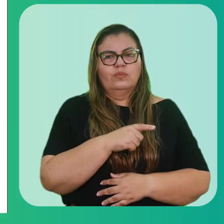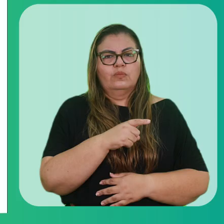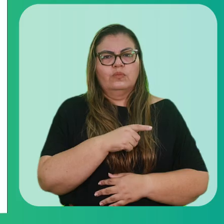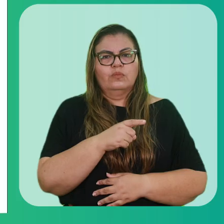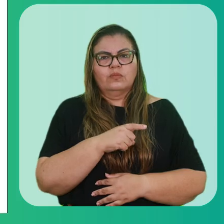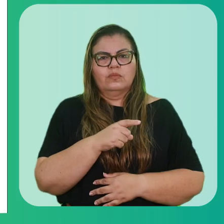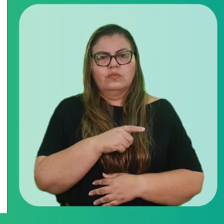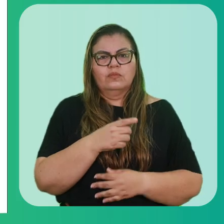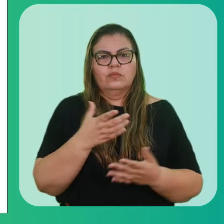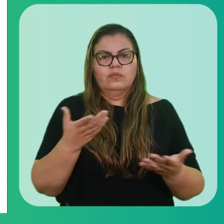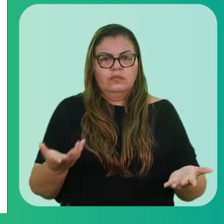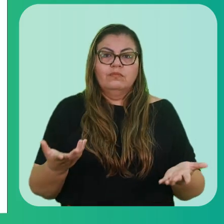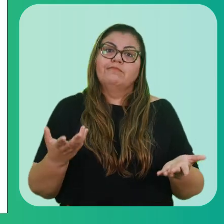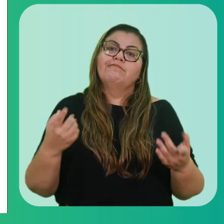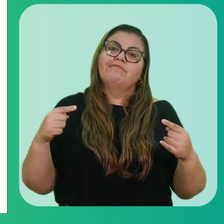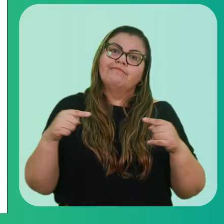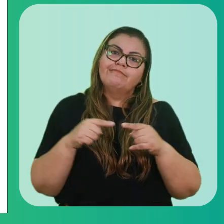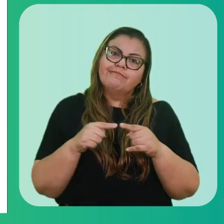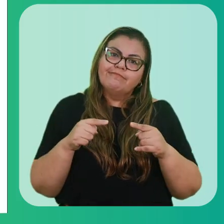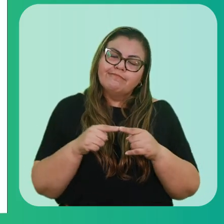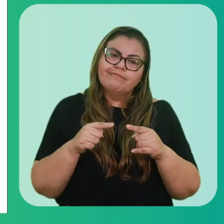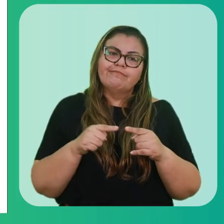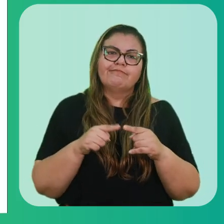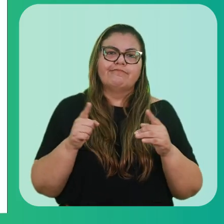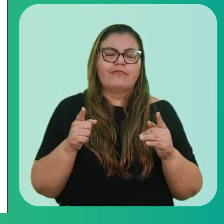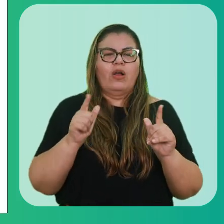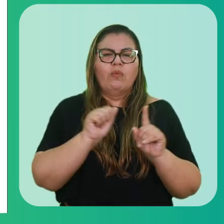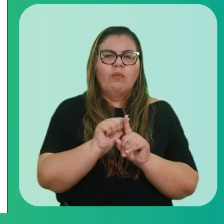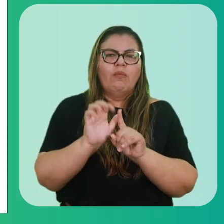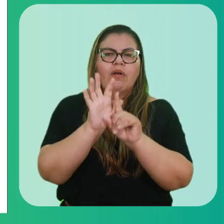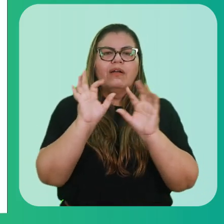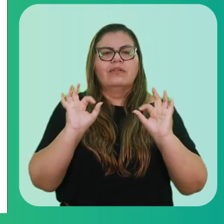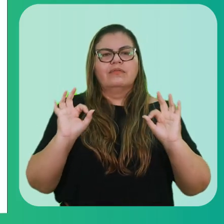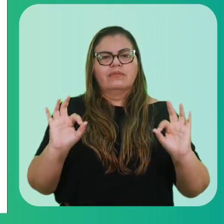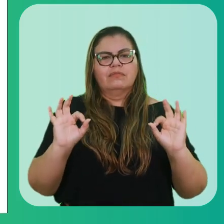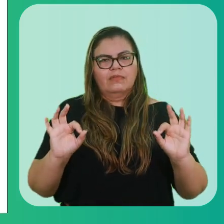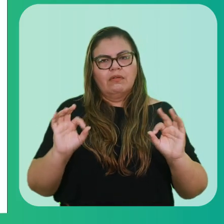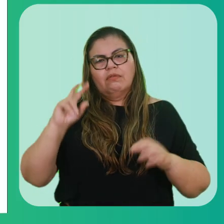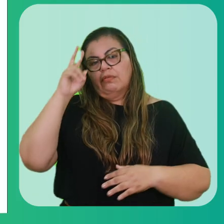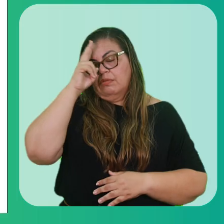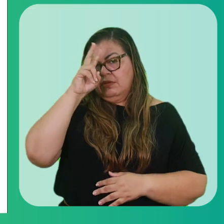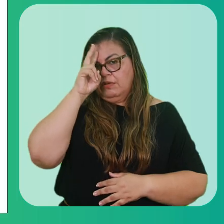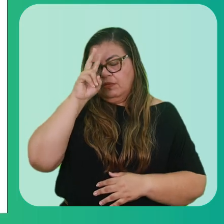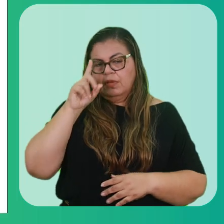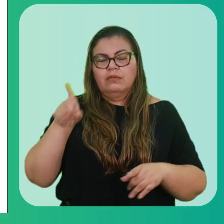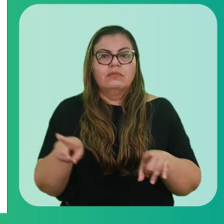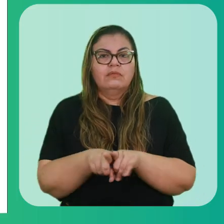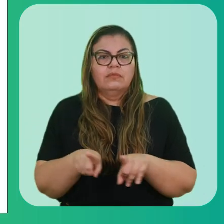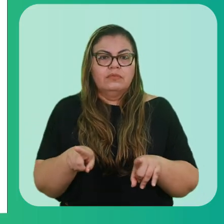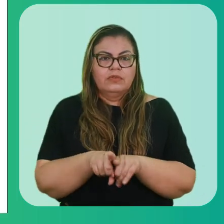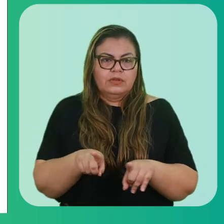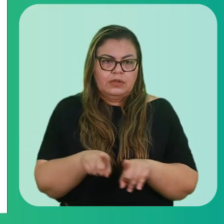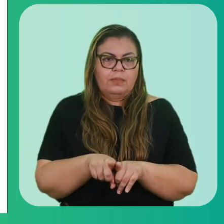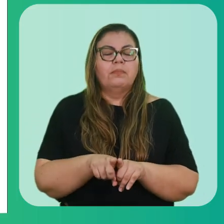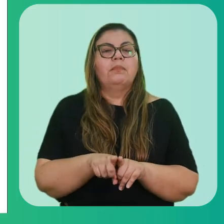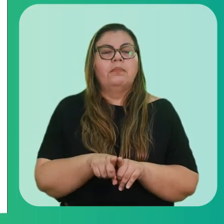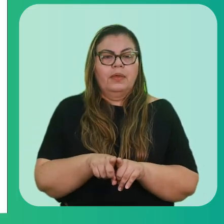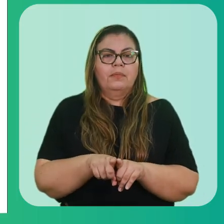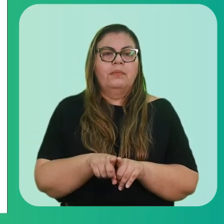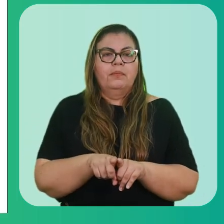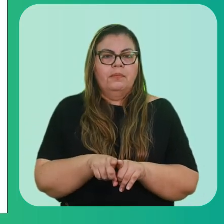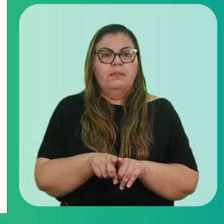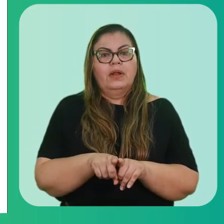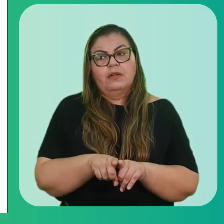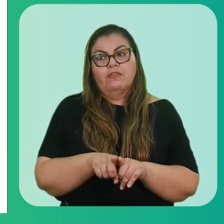de repulsão entre elas. E isso define o que é um gás ideal. Também vale lembrar que para o gás se